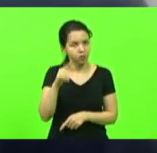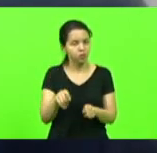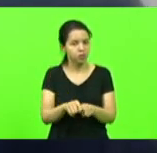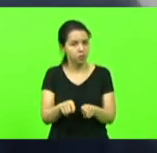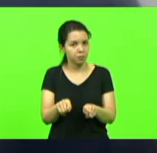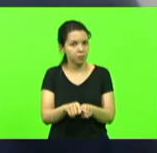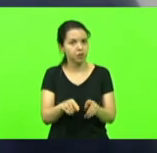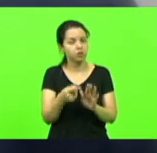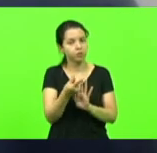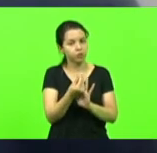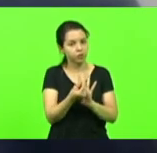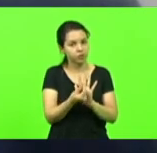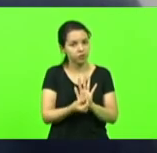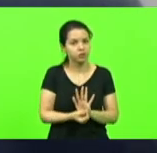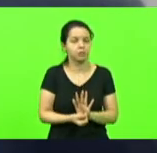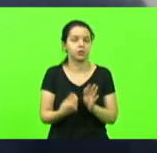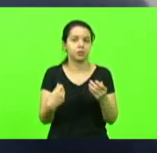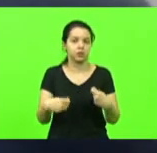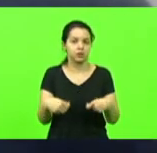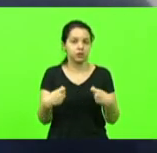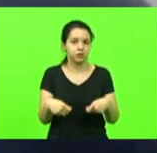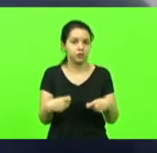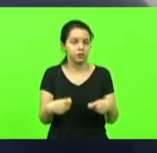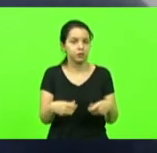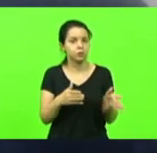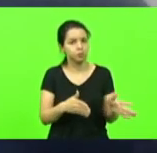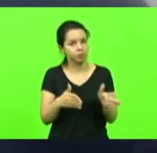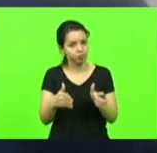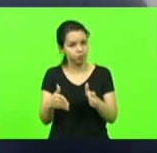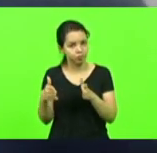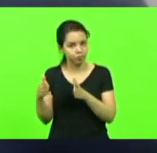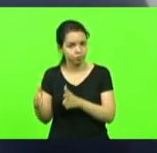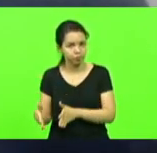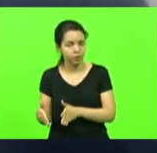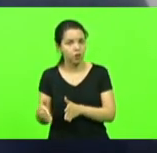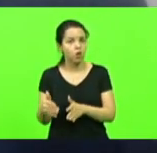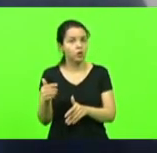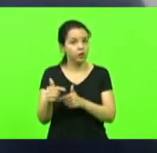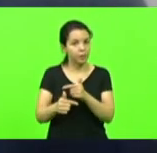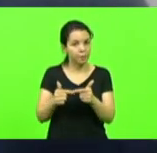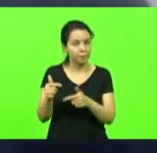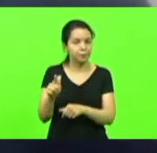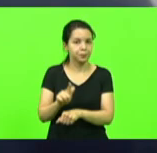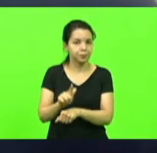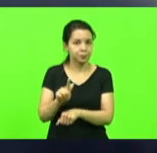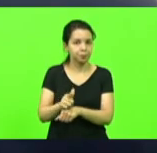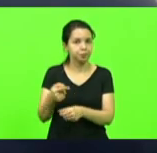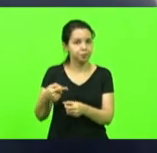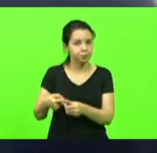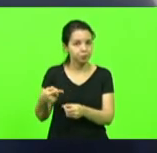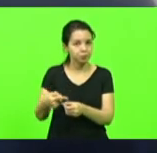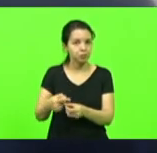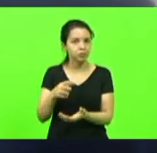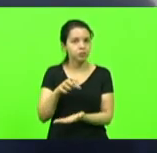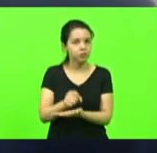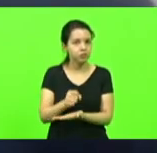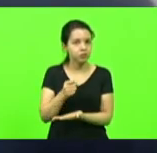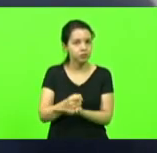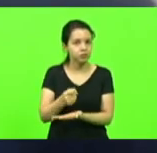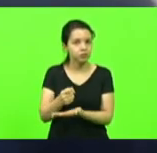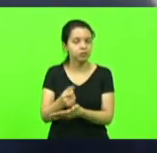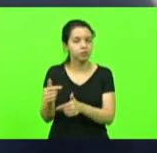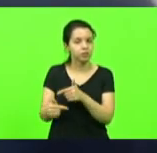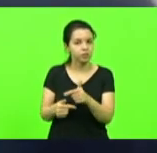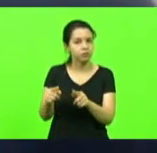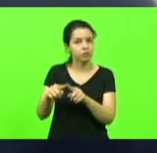financiamento. Tá? Embora os serviços sejam de gestão municipal, e o contrato dos trabalhadores, dos